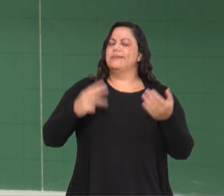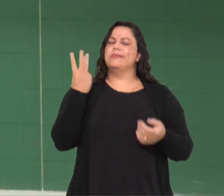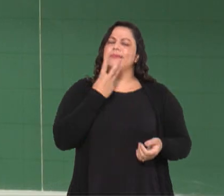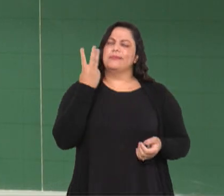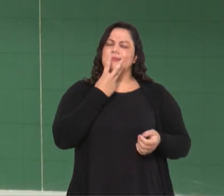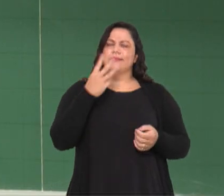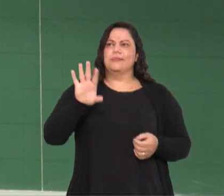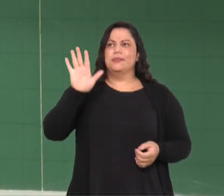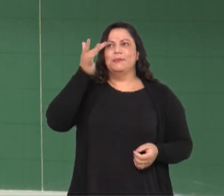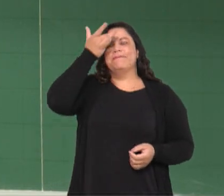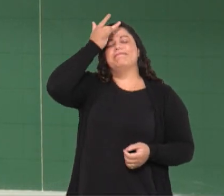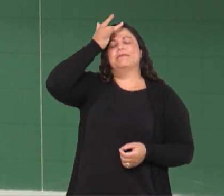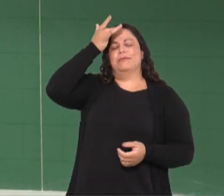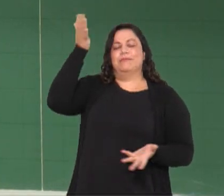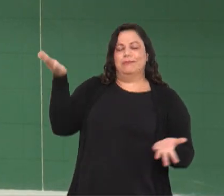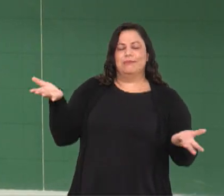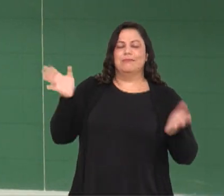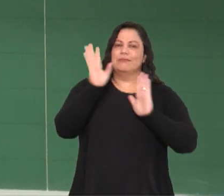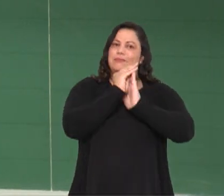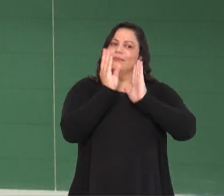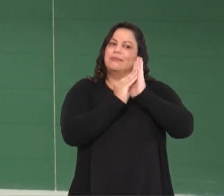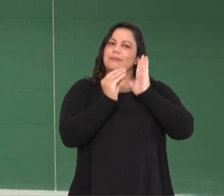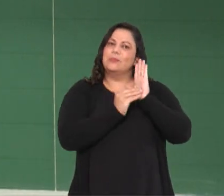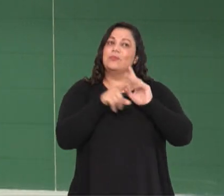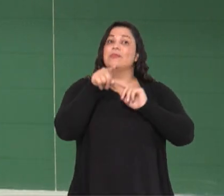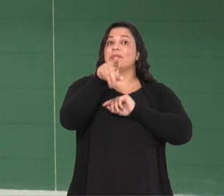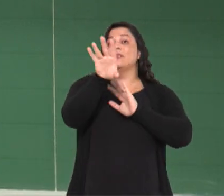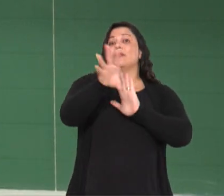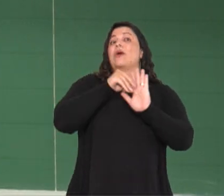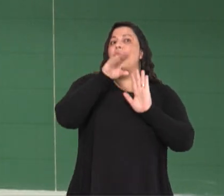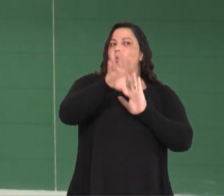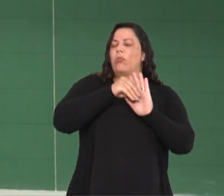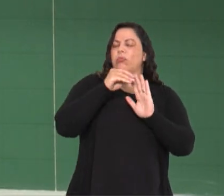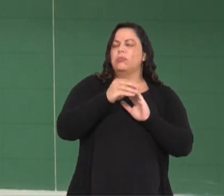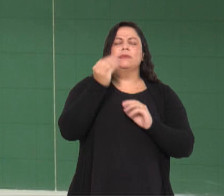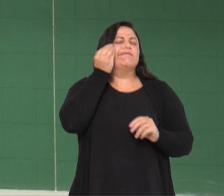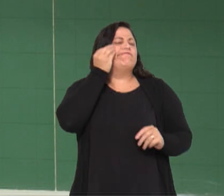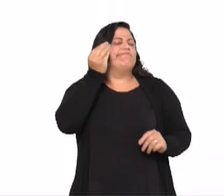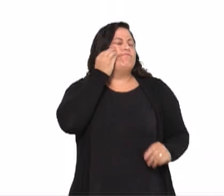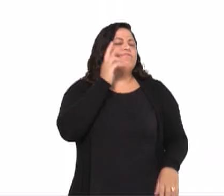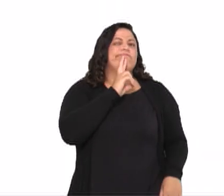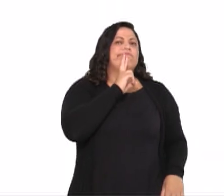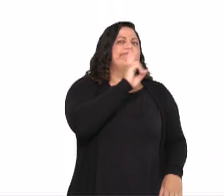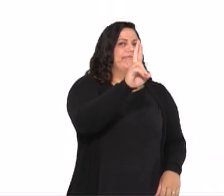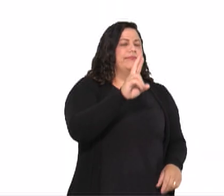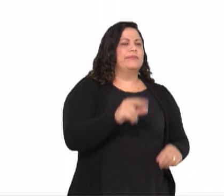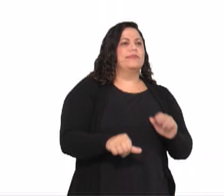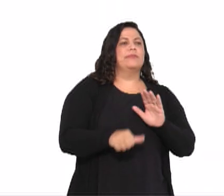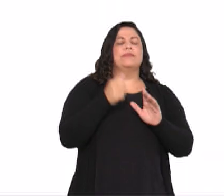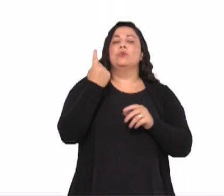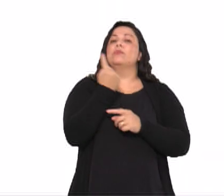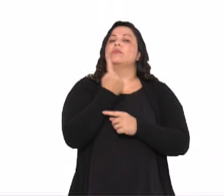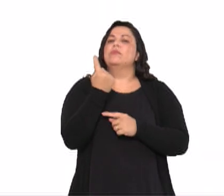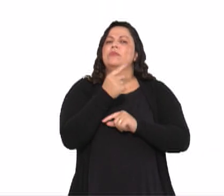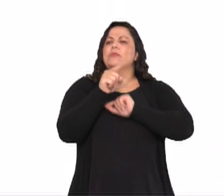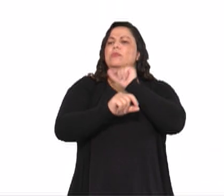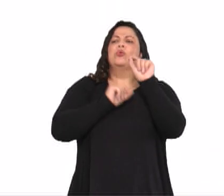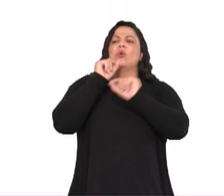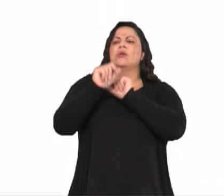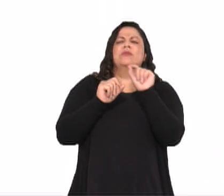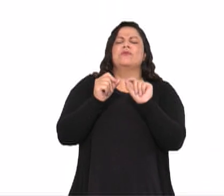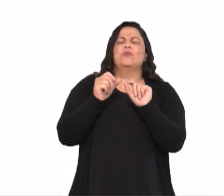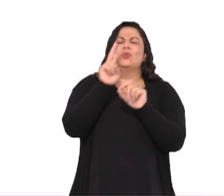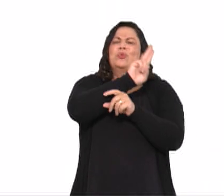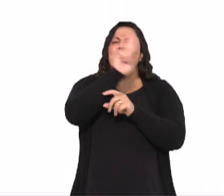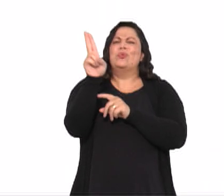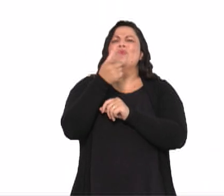essa parte do conteúdo aí. Então, você vai anotar e tentar responder. Então, vamos lá. Número 1. Quais foram os engenheiros